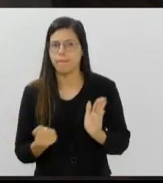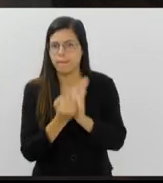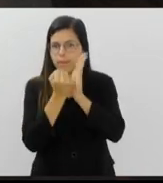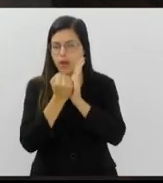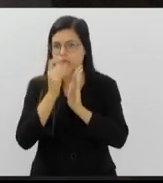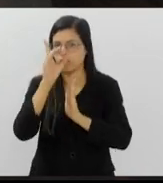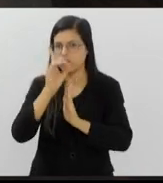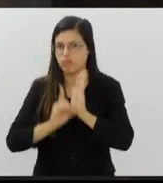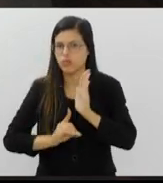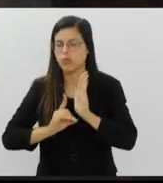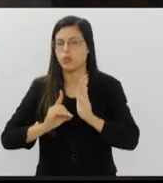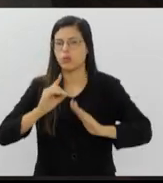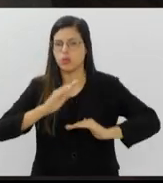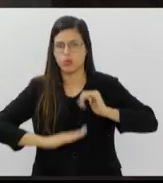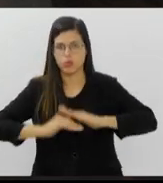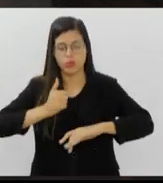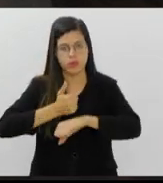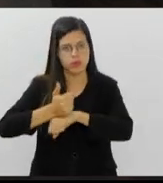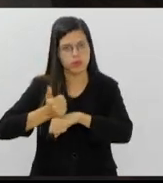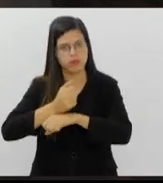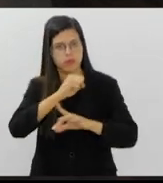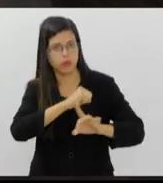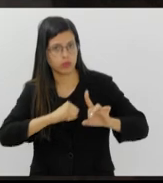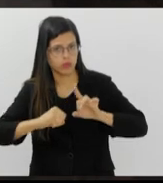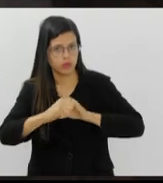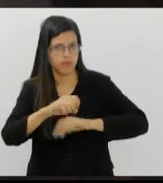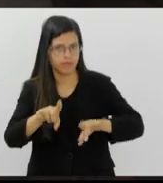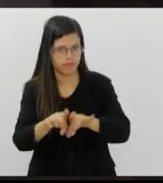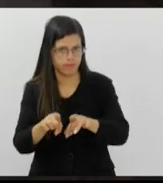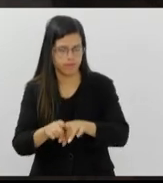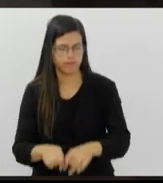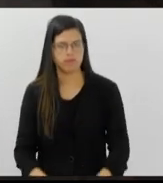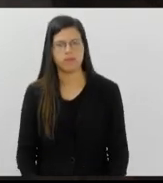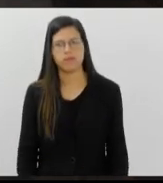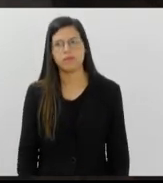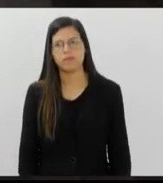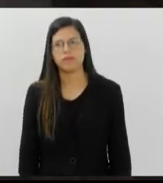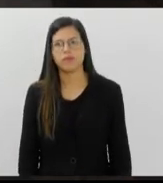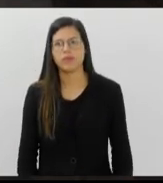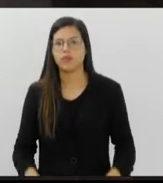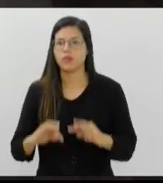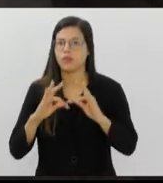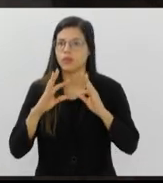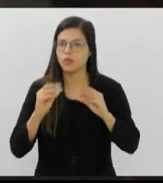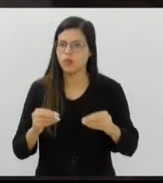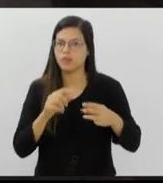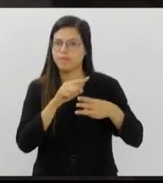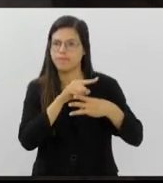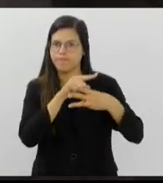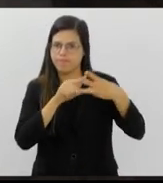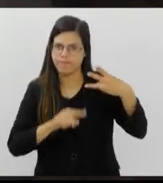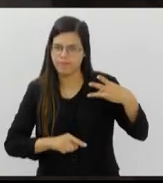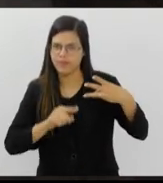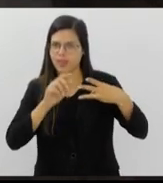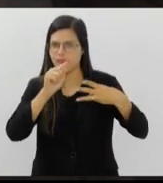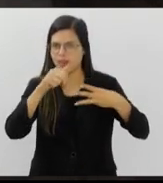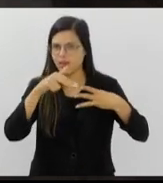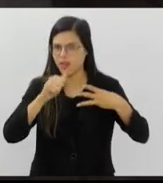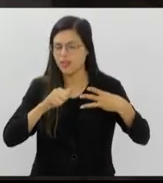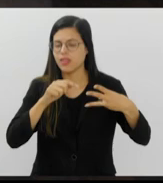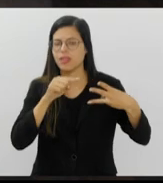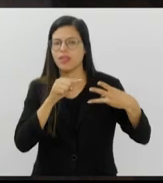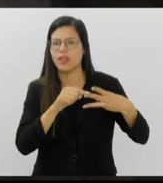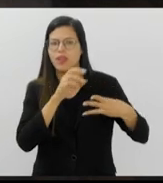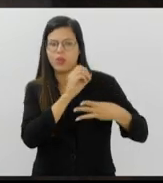dos profissionais e da sociedade como um todo. A todas vocês, doutora Ana Tereza